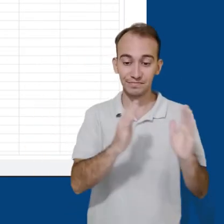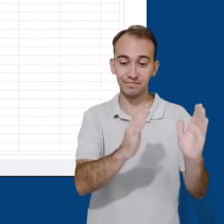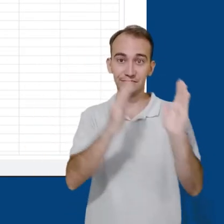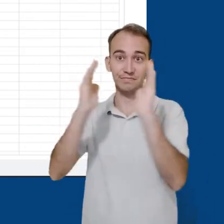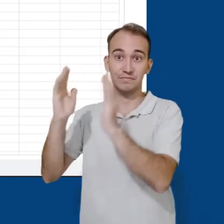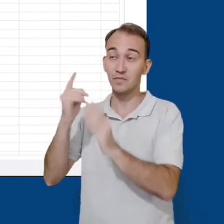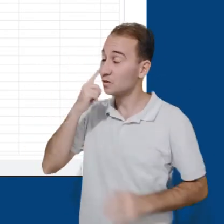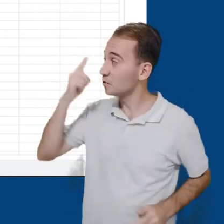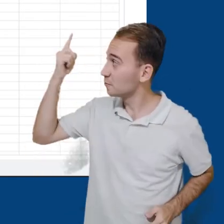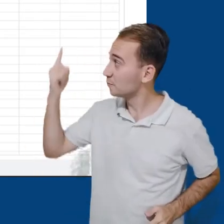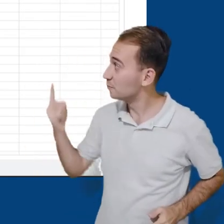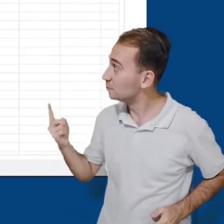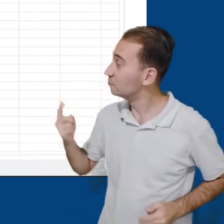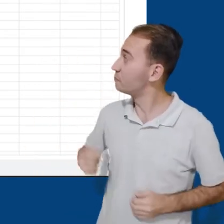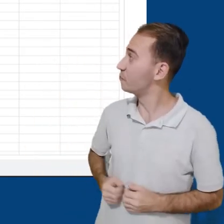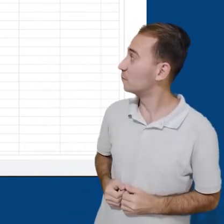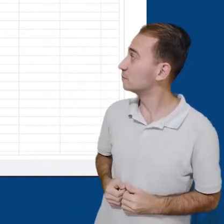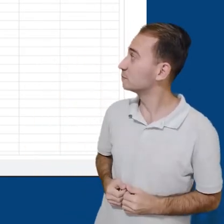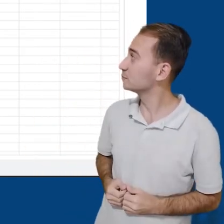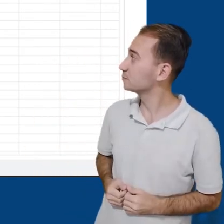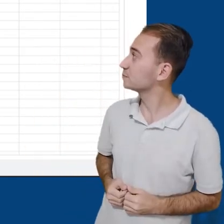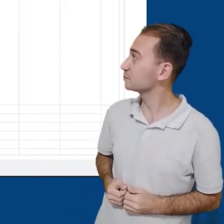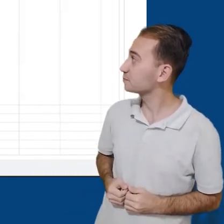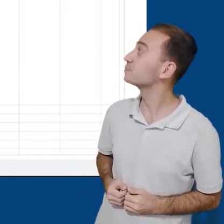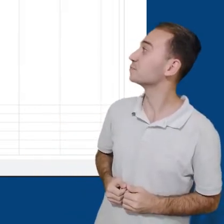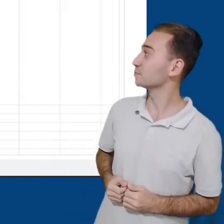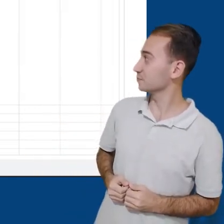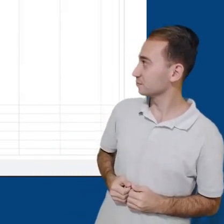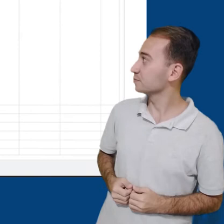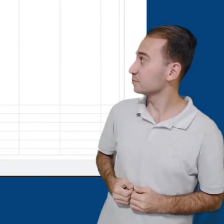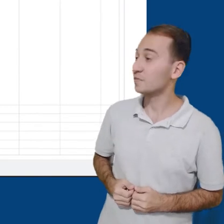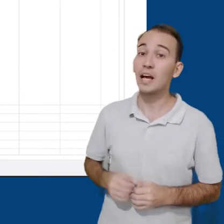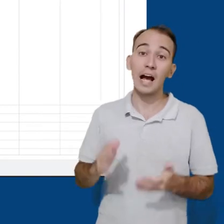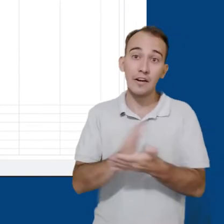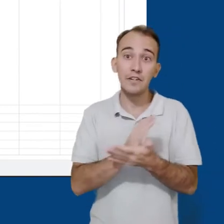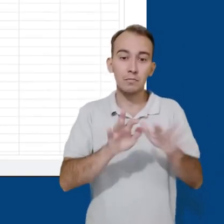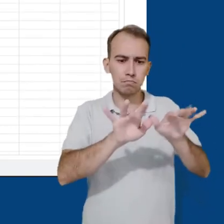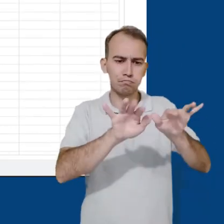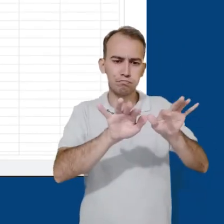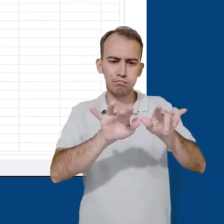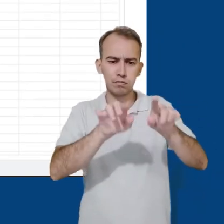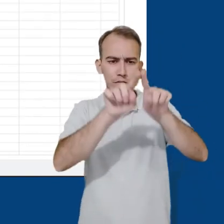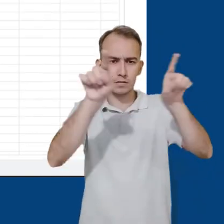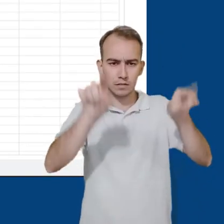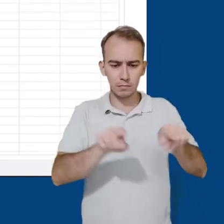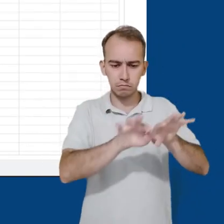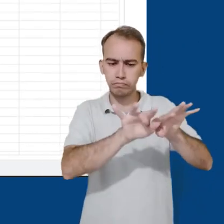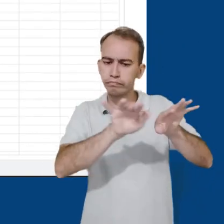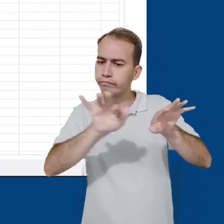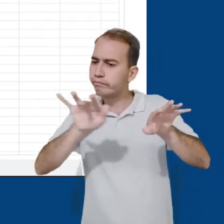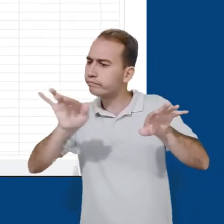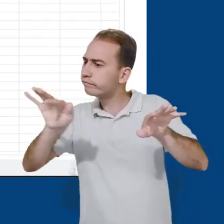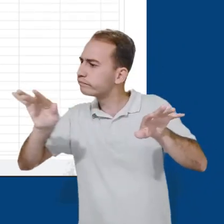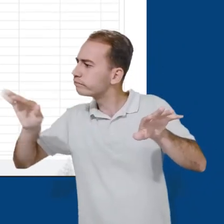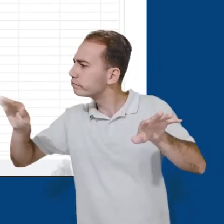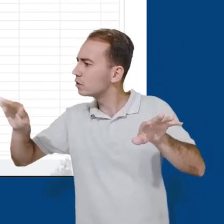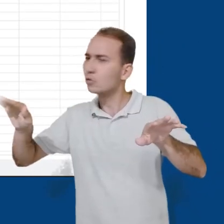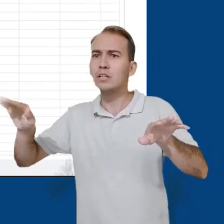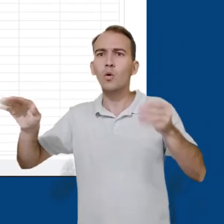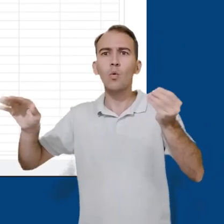ultrapassar a borda que a célula irá se ajustar a essa informação ou se a informação será cortada quando ela não estiver